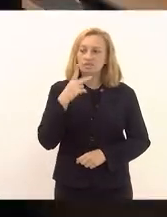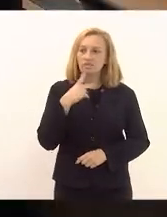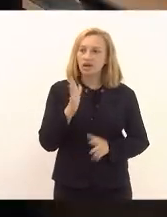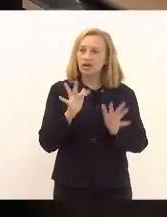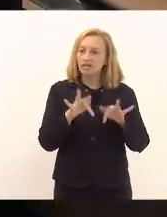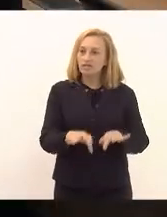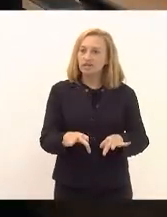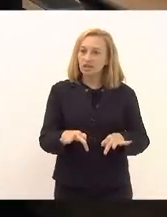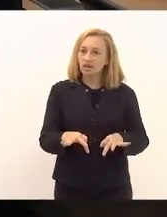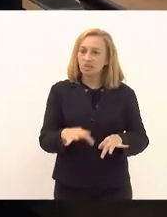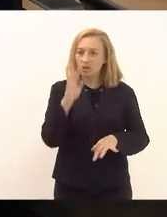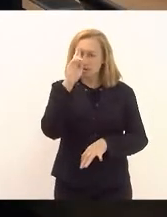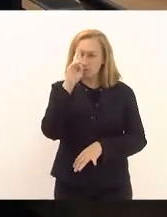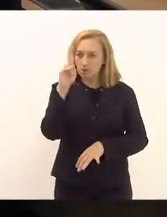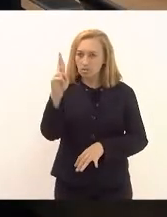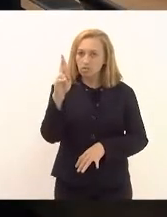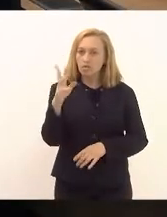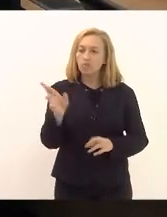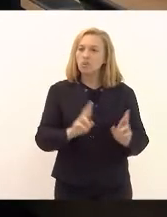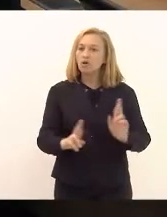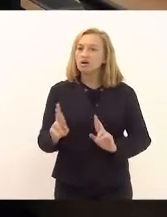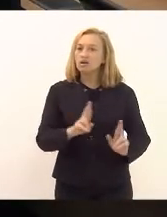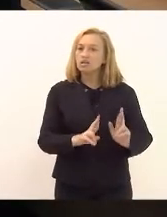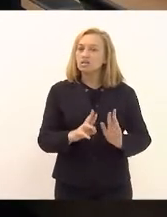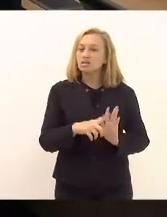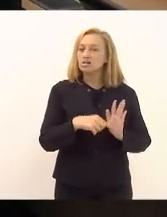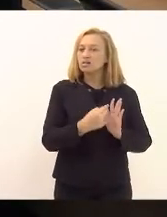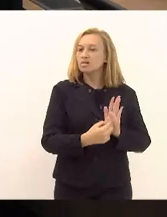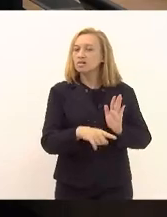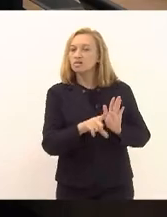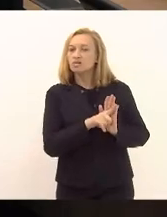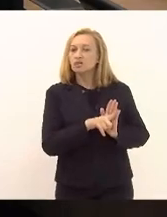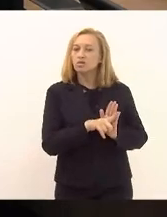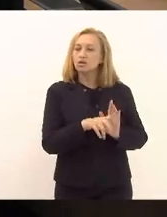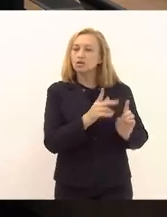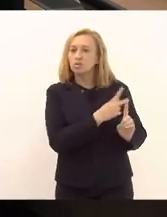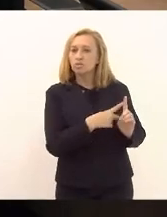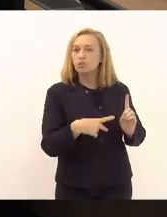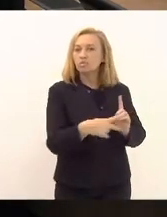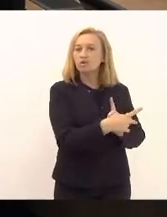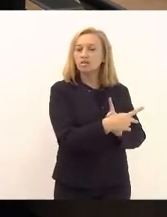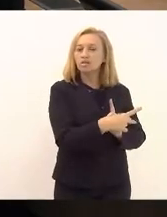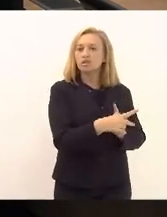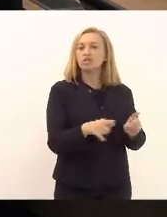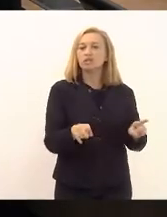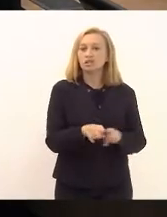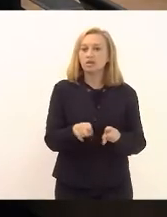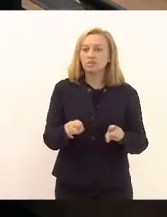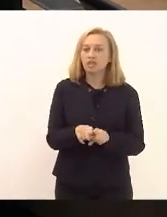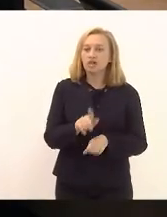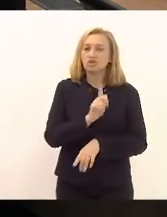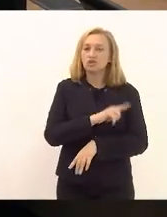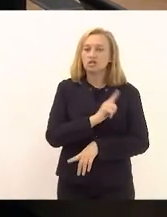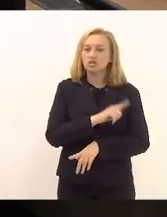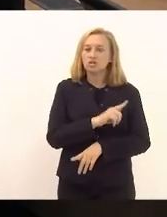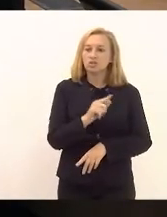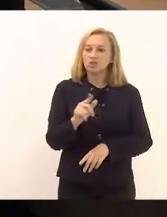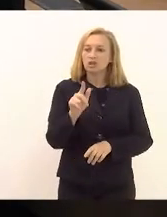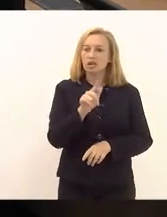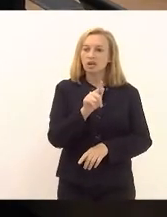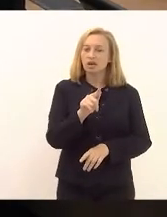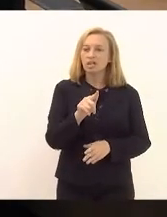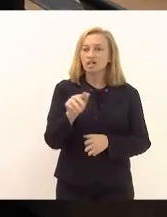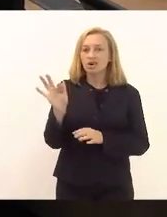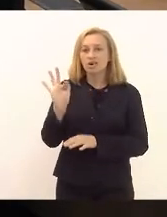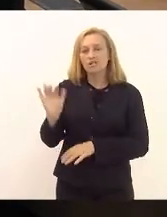Vossa Excelência, em relação aos vetos do Rio Previdência e o veto dos gestores da Fazenda.